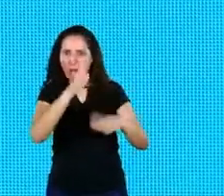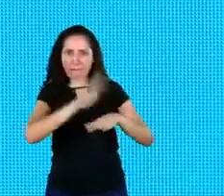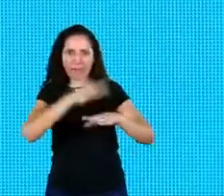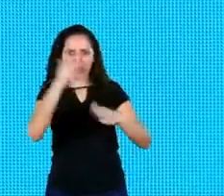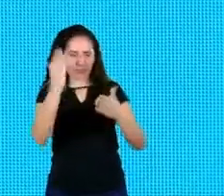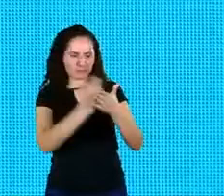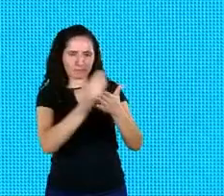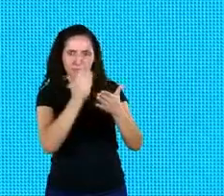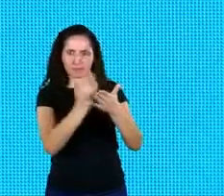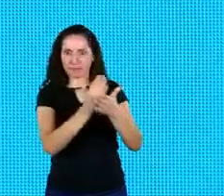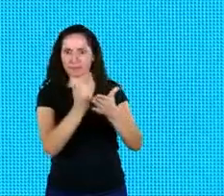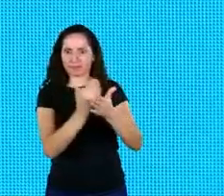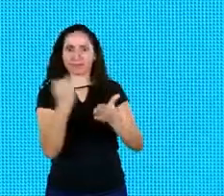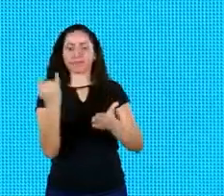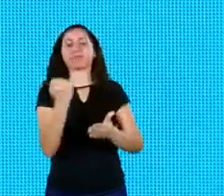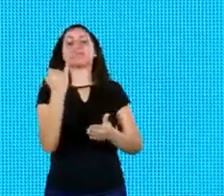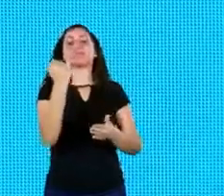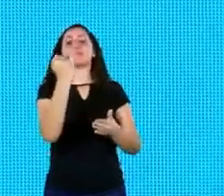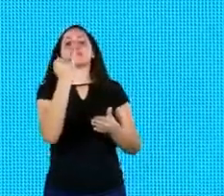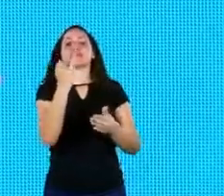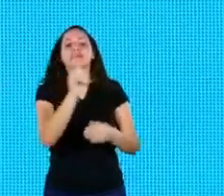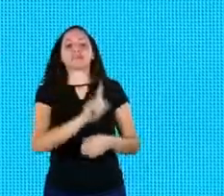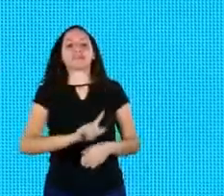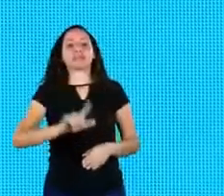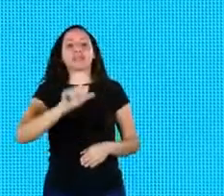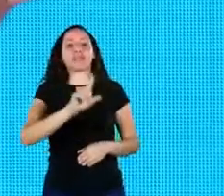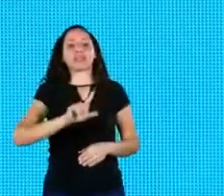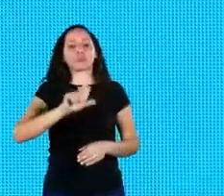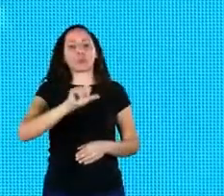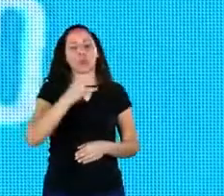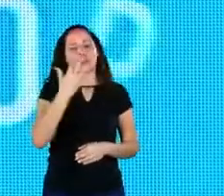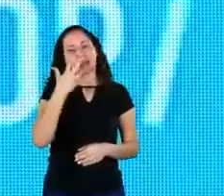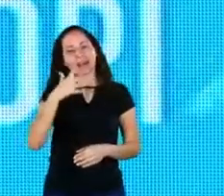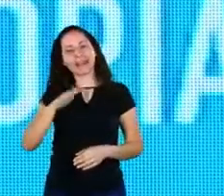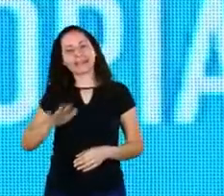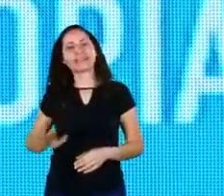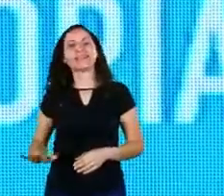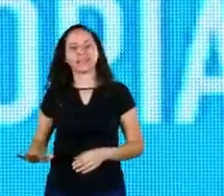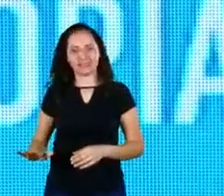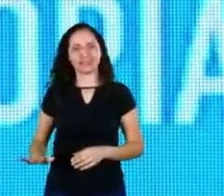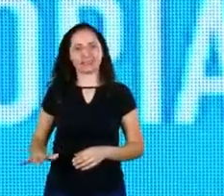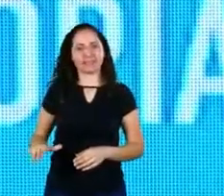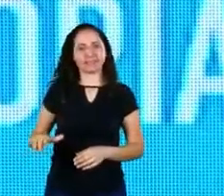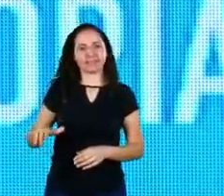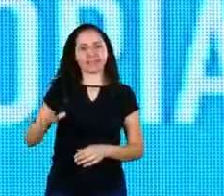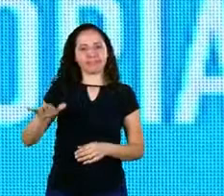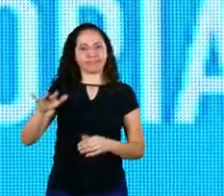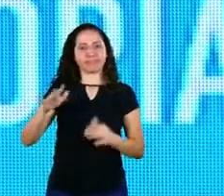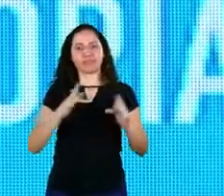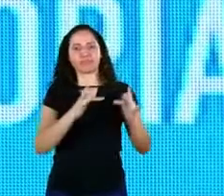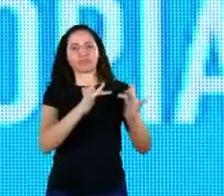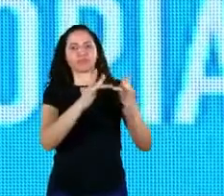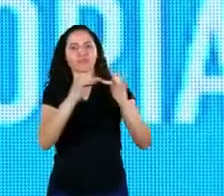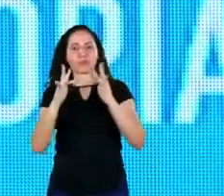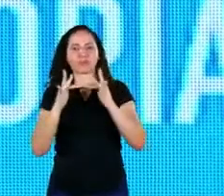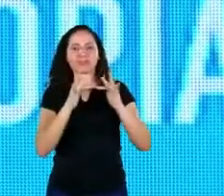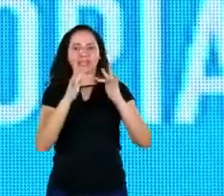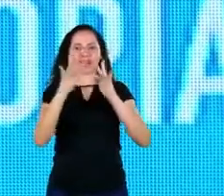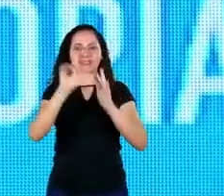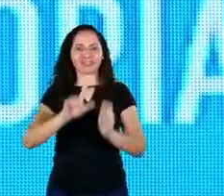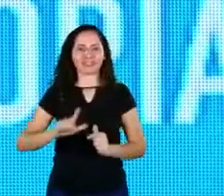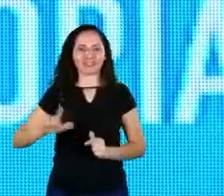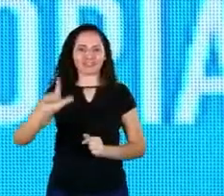dessa literatura para a idade, né, dos primeiros anos, né, do contato com a literatura,